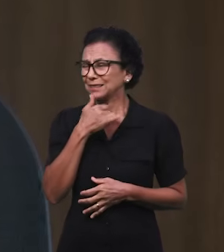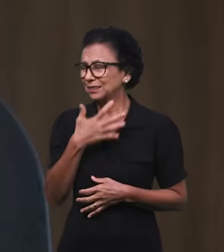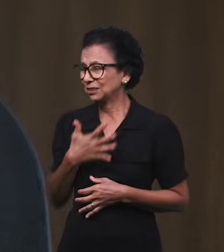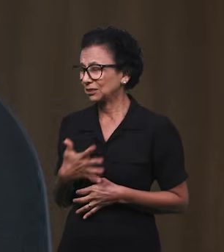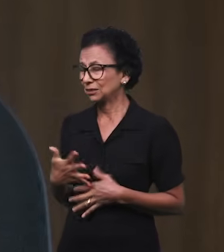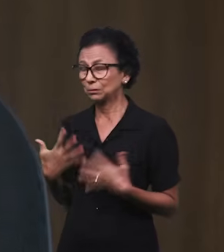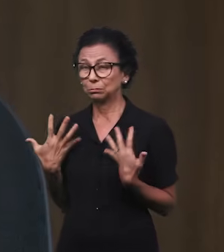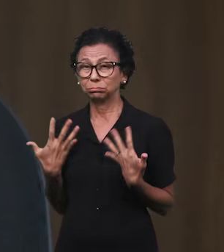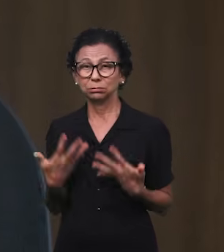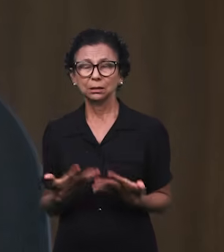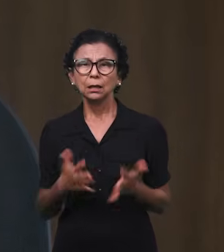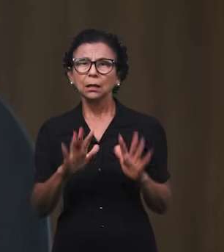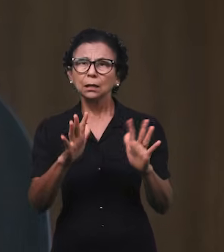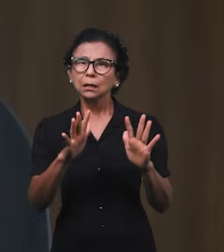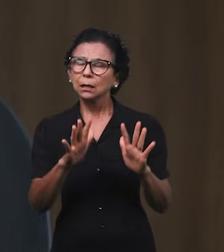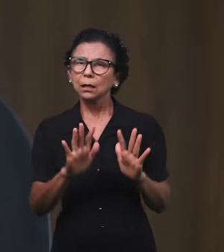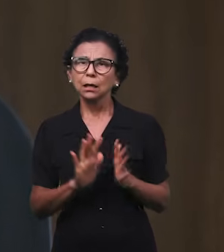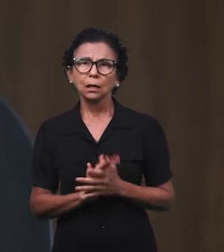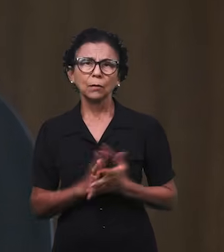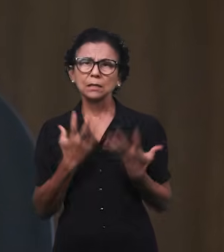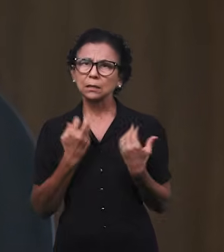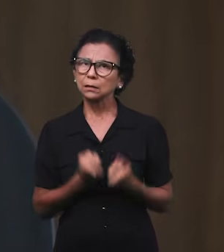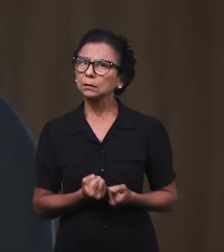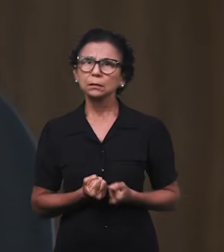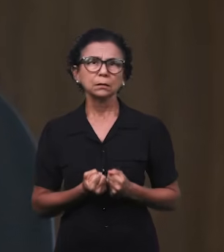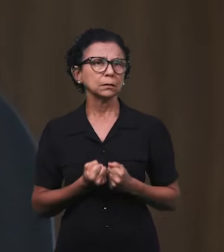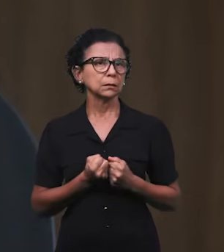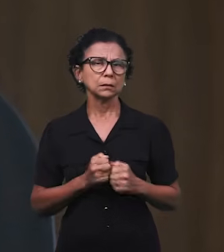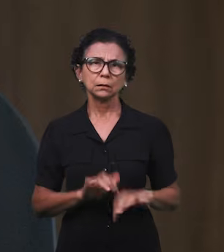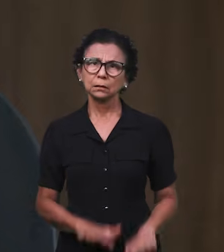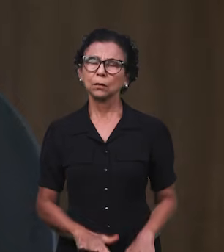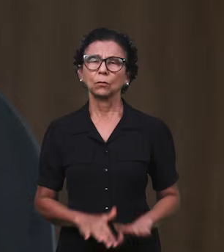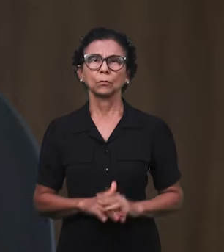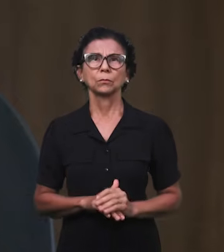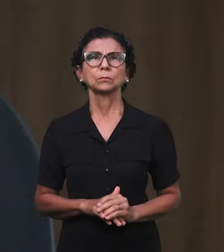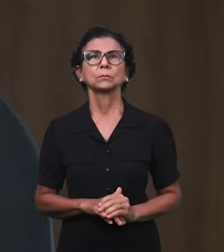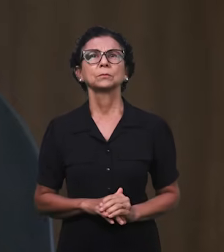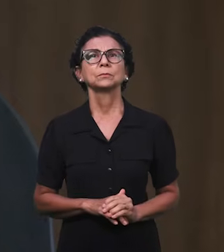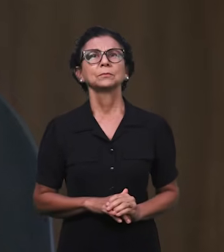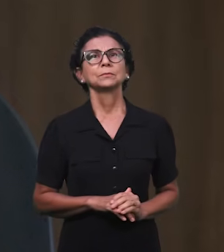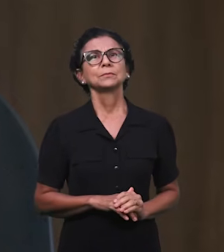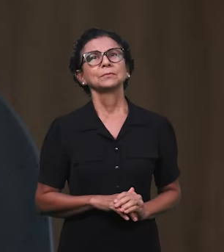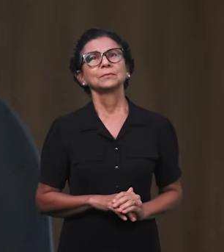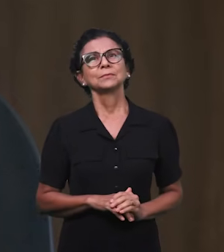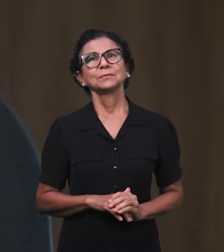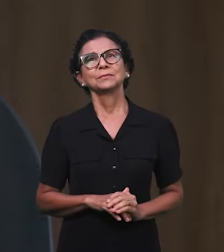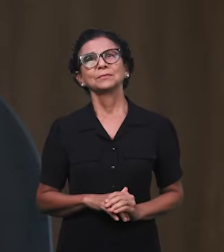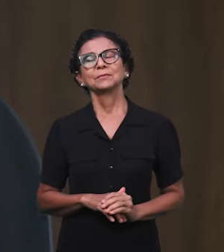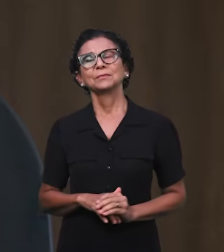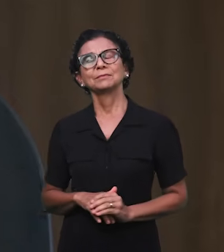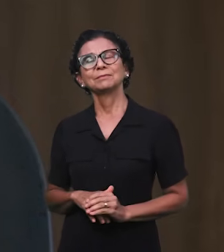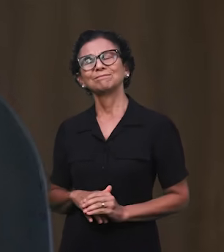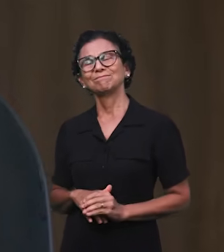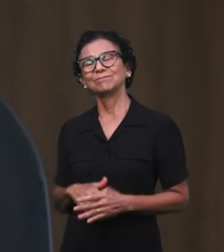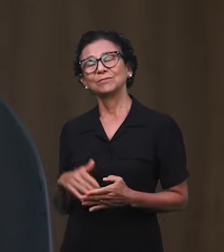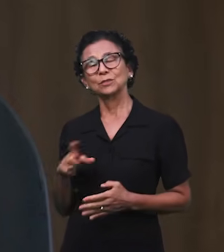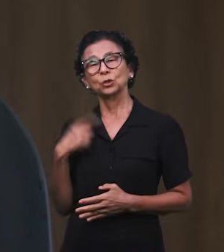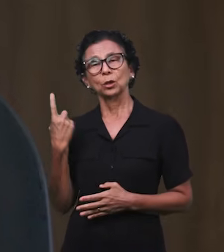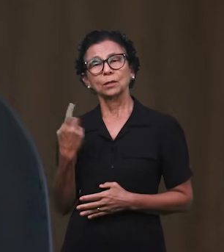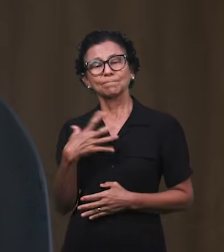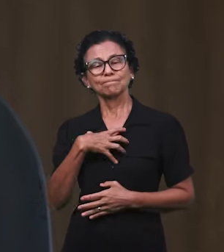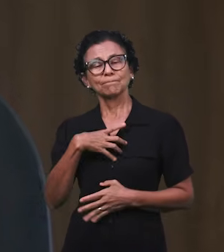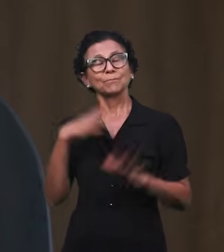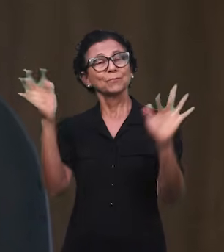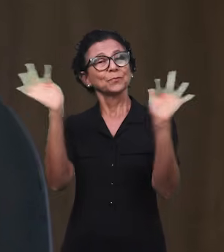Não permita isso, jamais permita isso com você. Nós temos que ser felizes, não é? Então, para